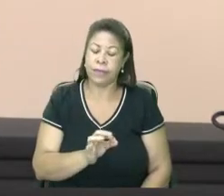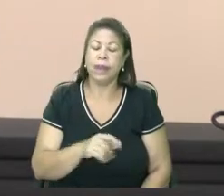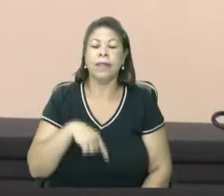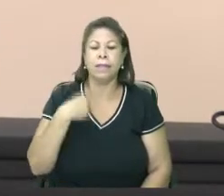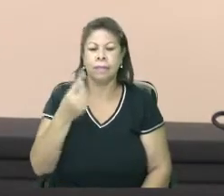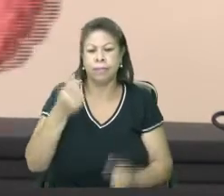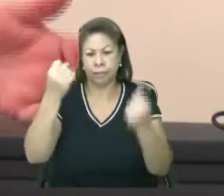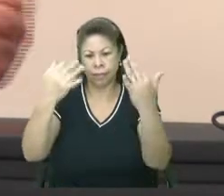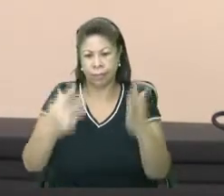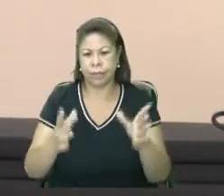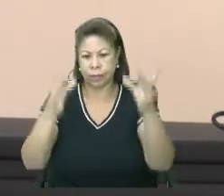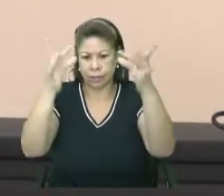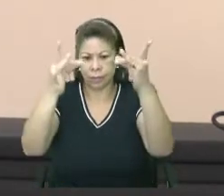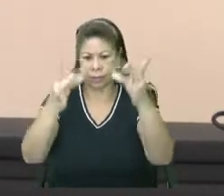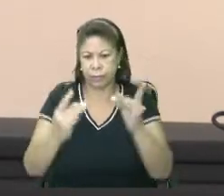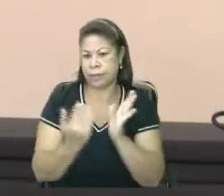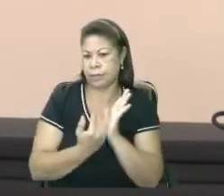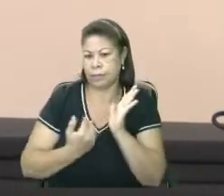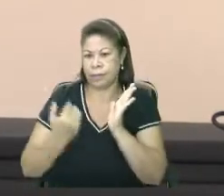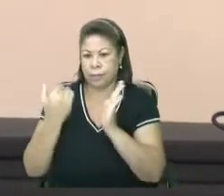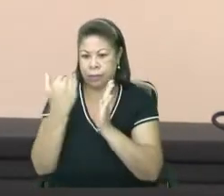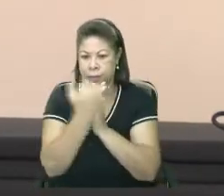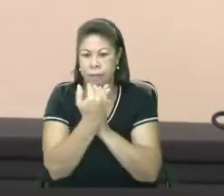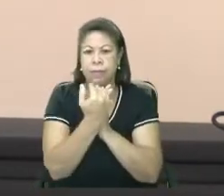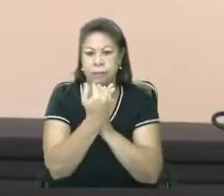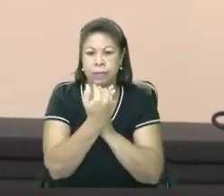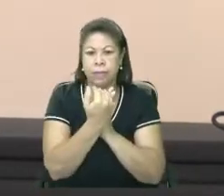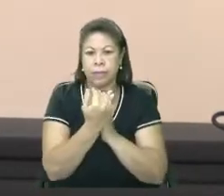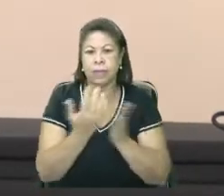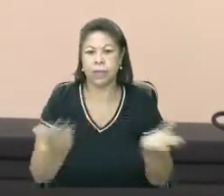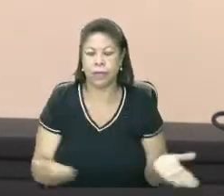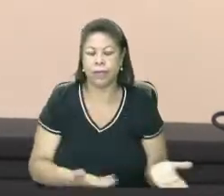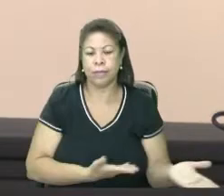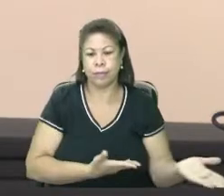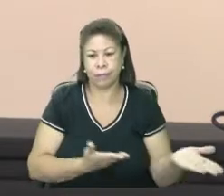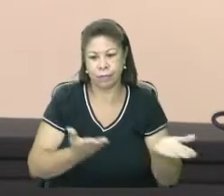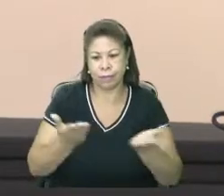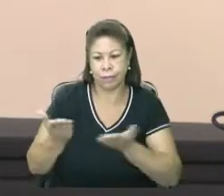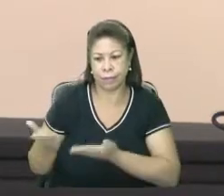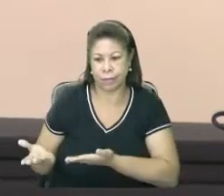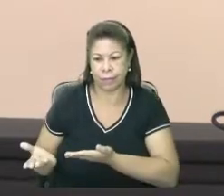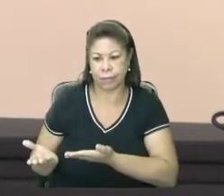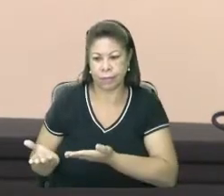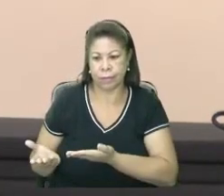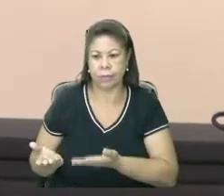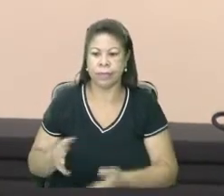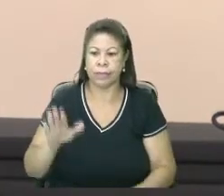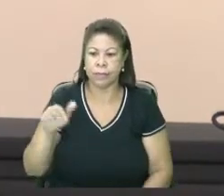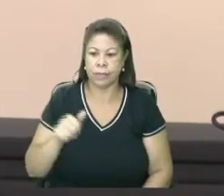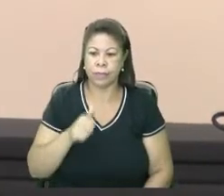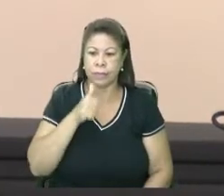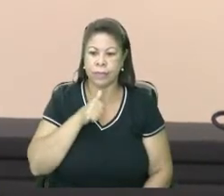né? Eu acho que a gente poderia devolver a palavra ao senhor para chamar a Cidinha.